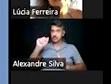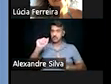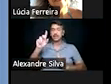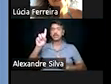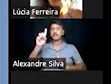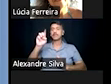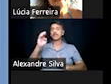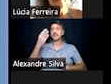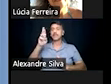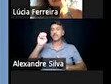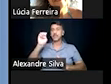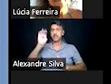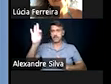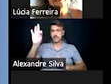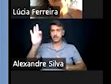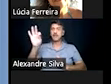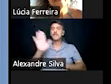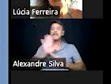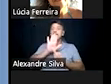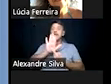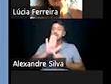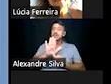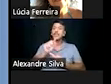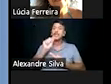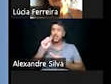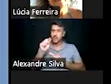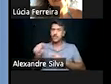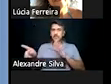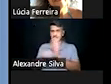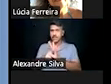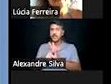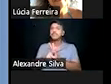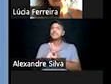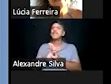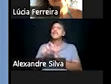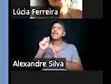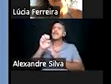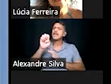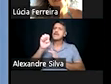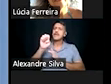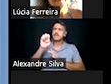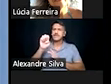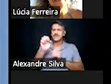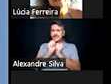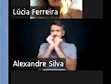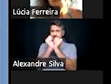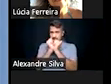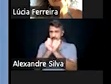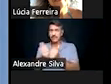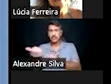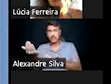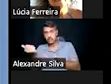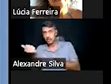ele demonstra claramente um escravo mais velho, um mais novo, carregando